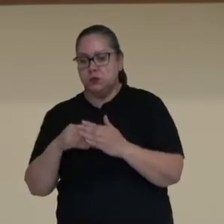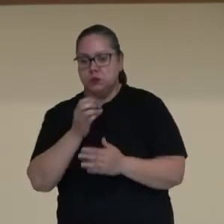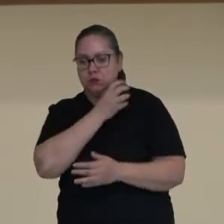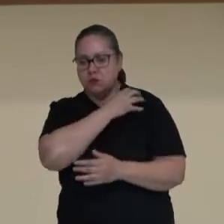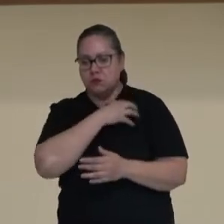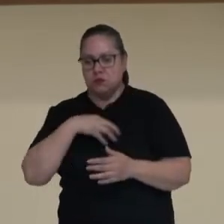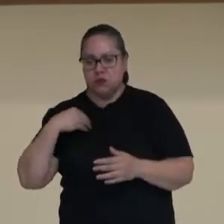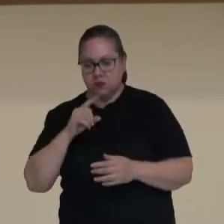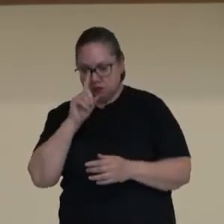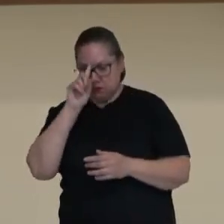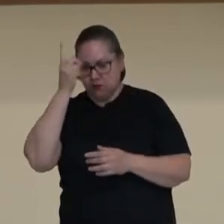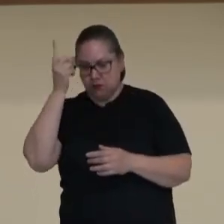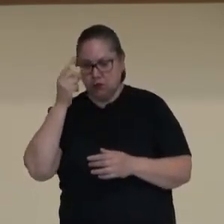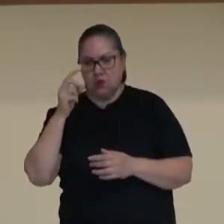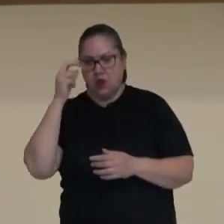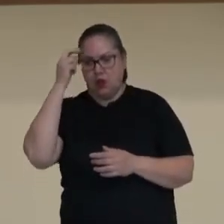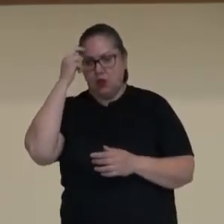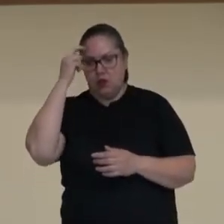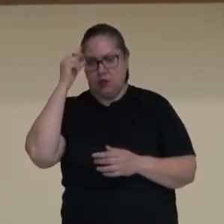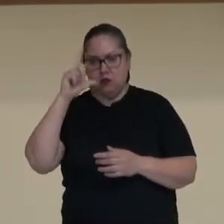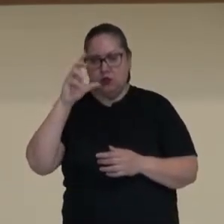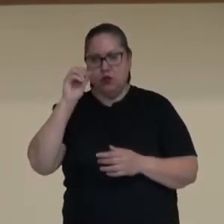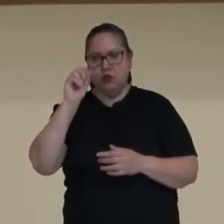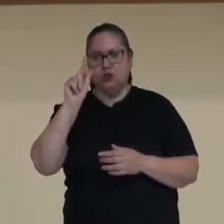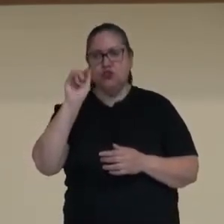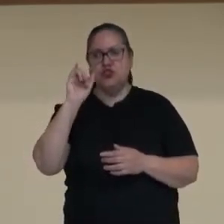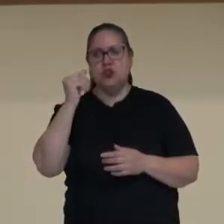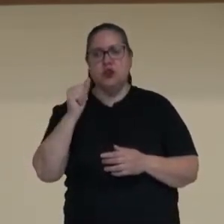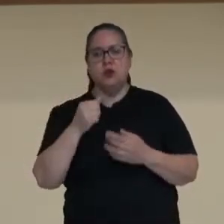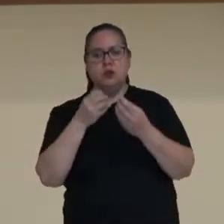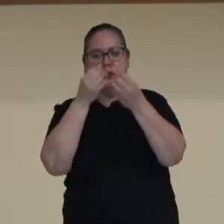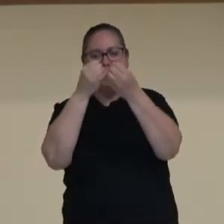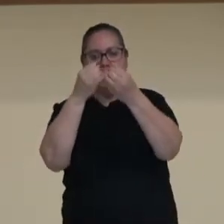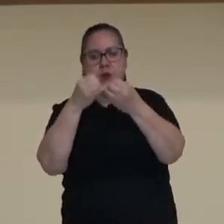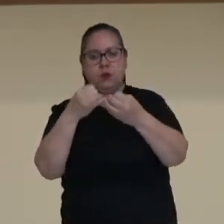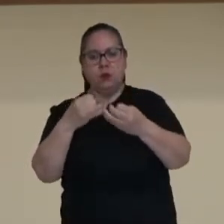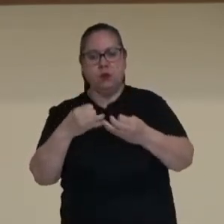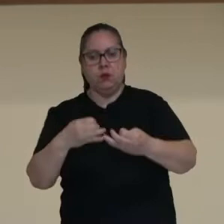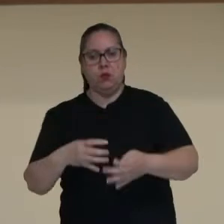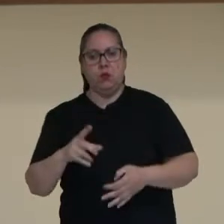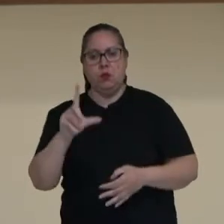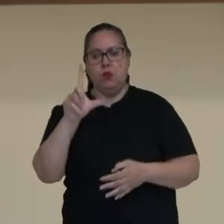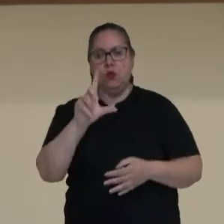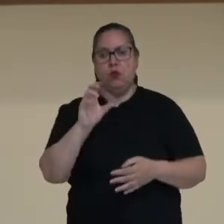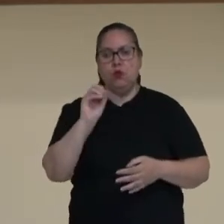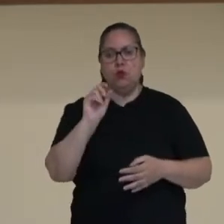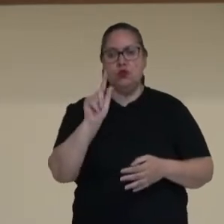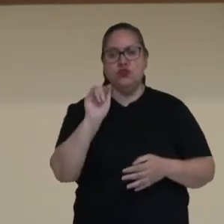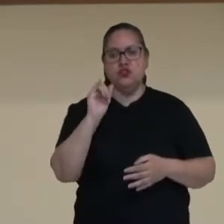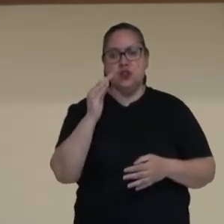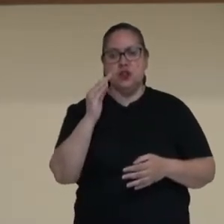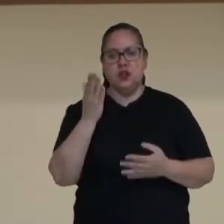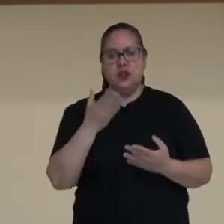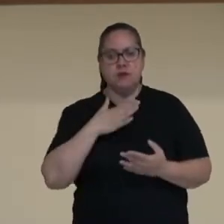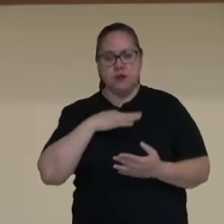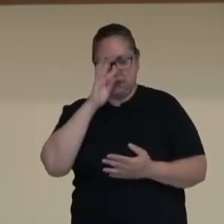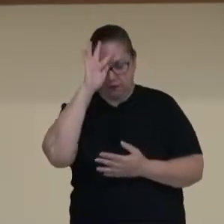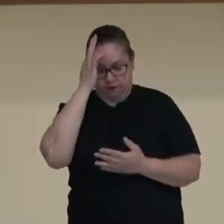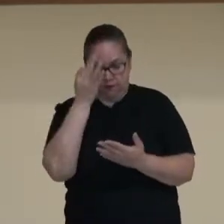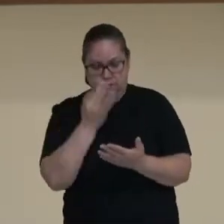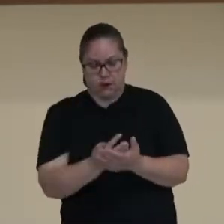da lógica, que estava pensando na argumentação. Como que eu vou expor logicamente a minha fé? Serão questões